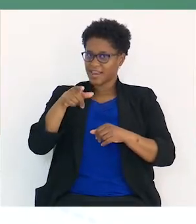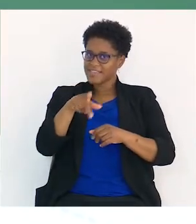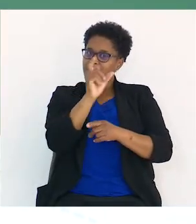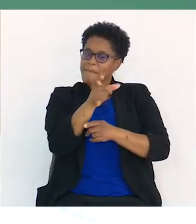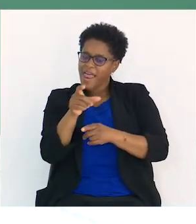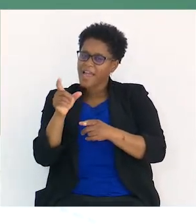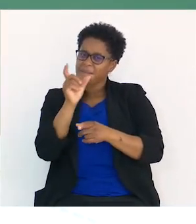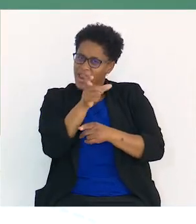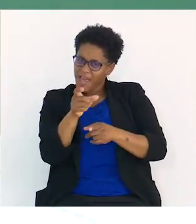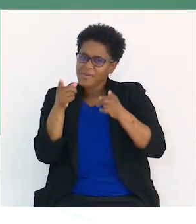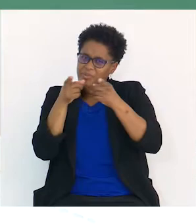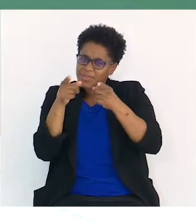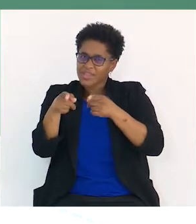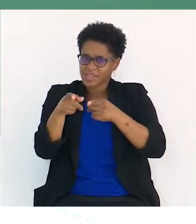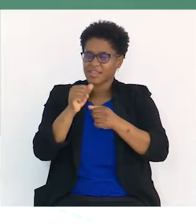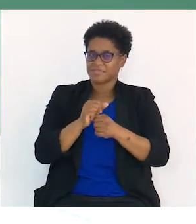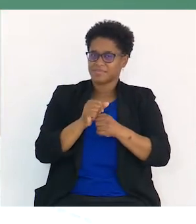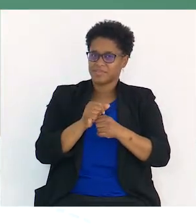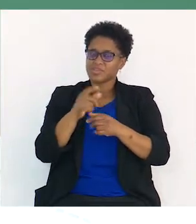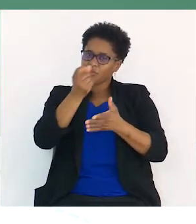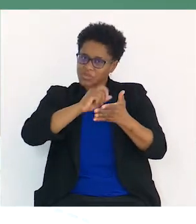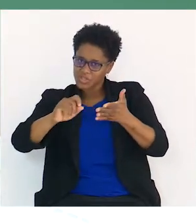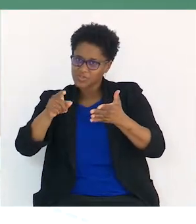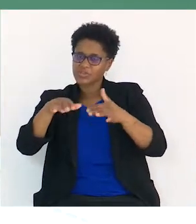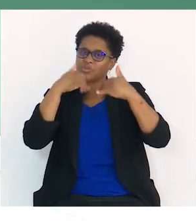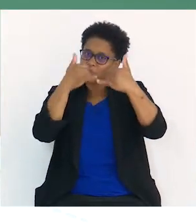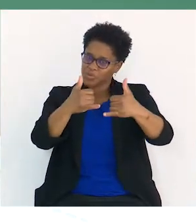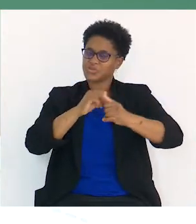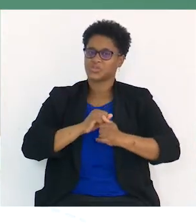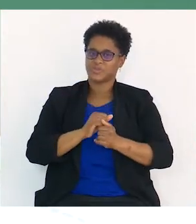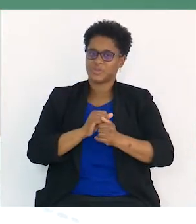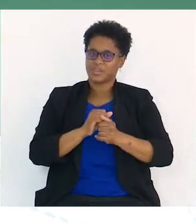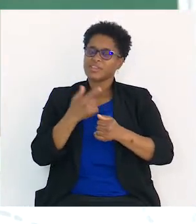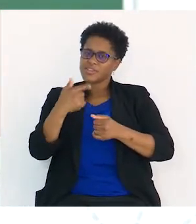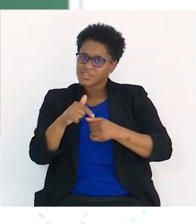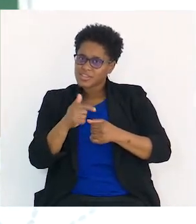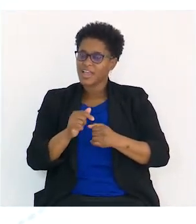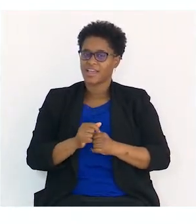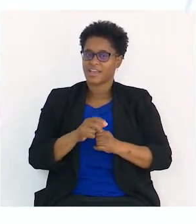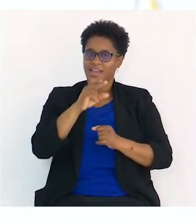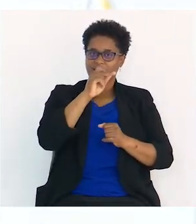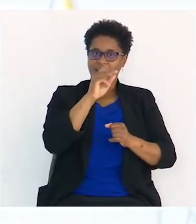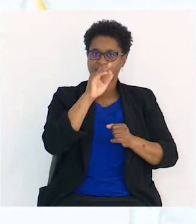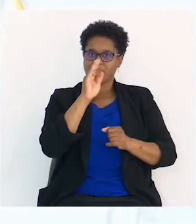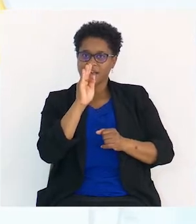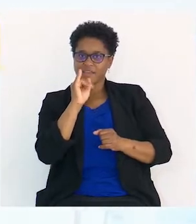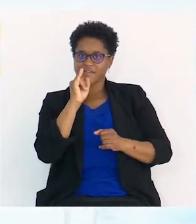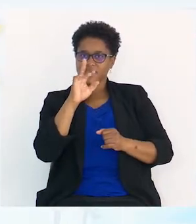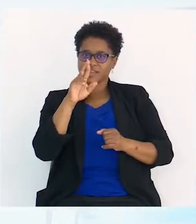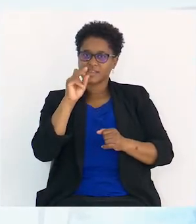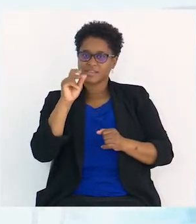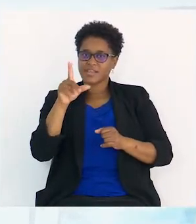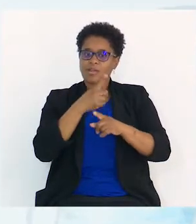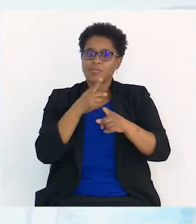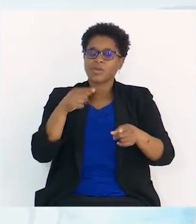que está aqui, esse bocado de palavra que está aqui, foi acrescentado depois. Então, está na afixal, porque tem lá